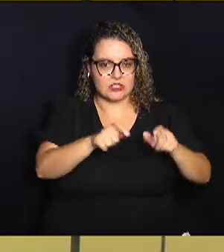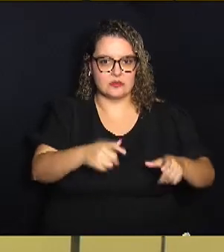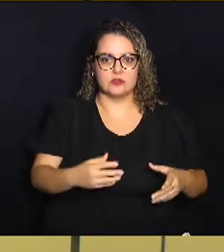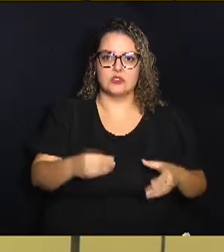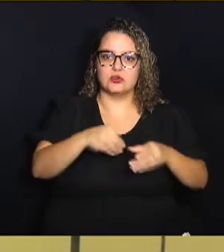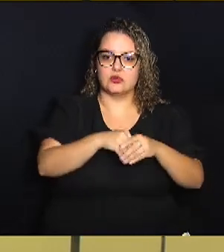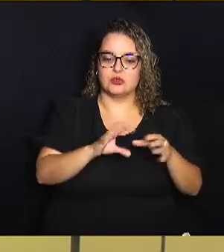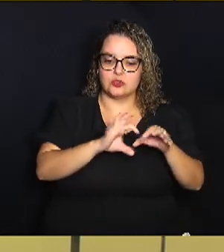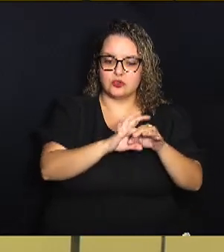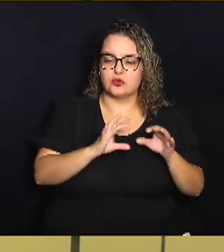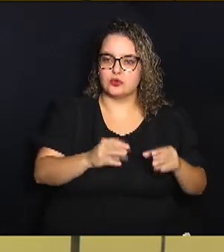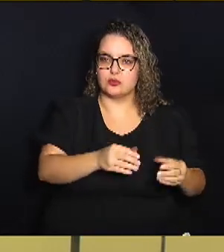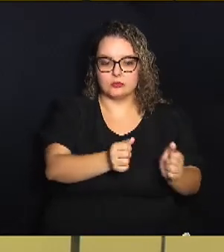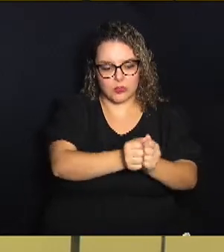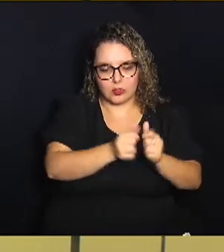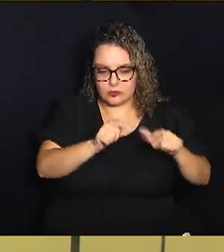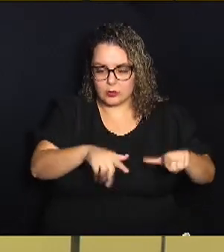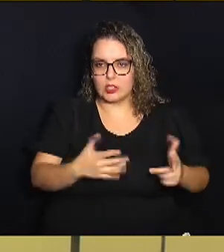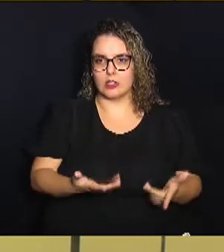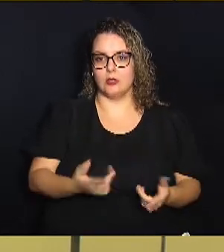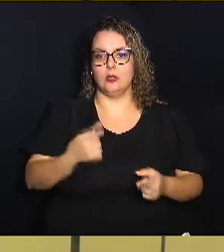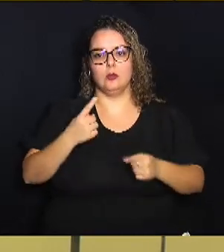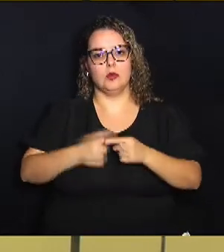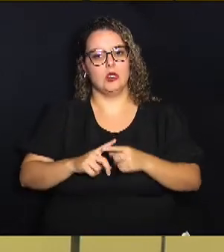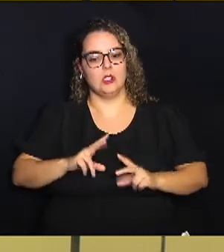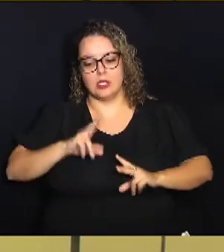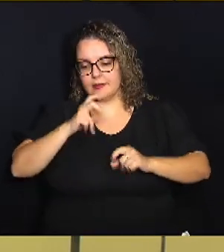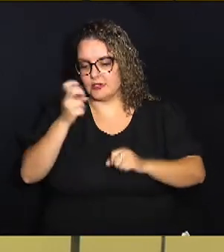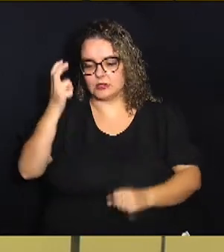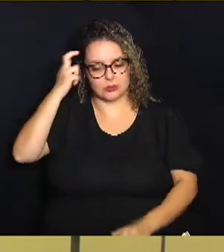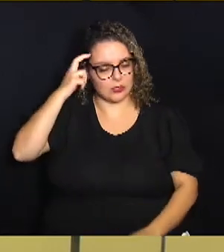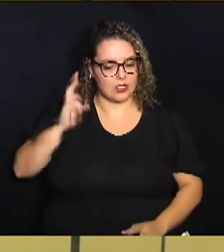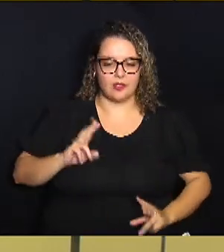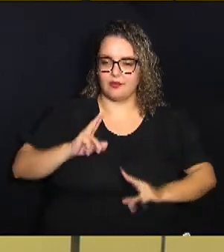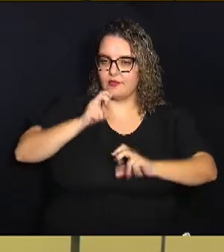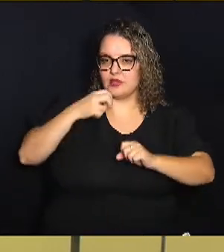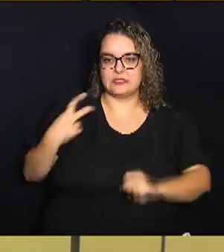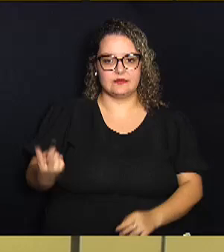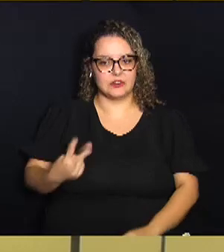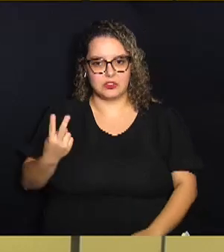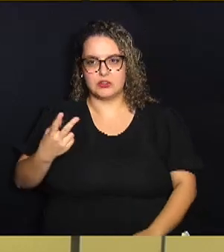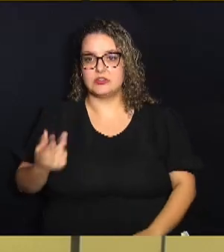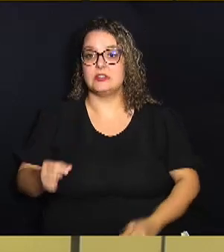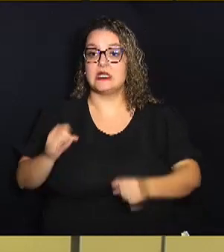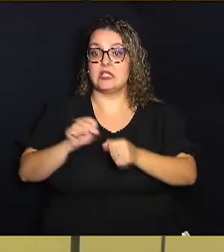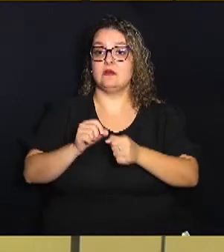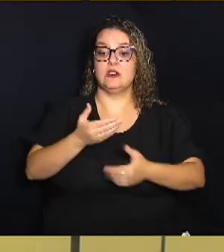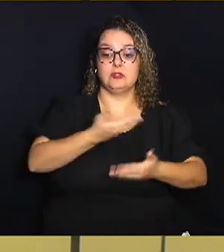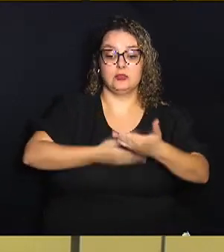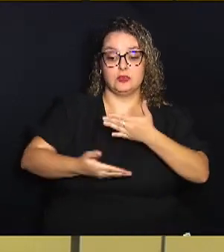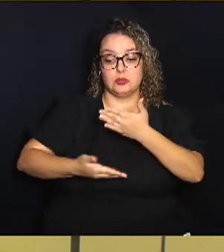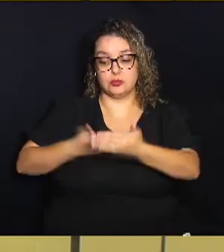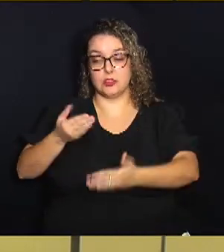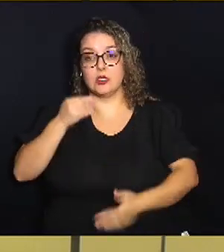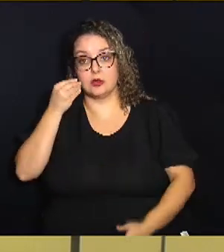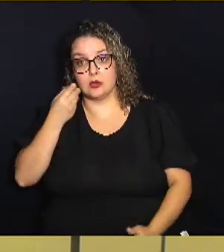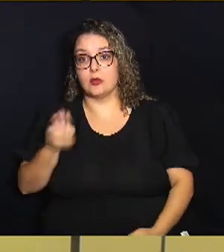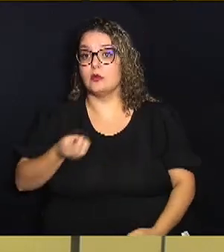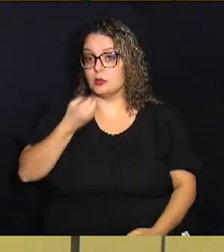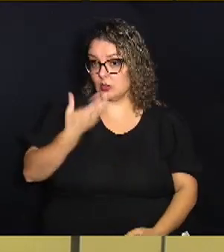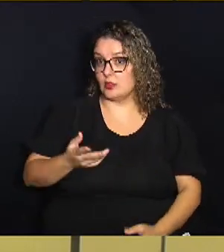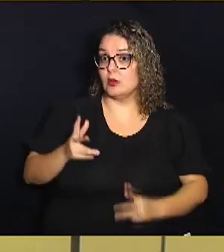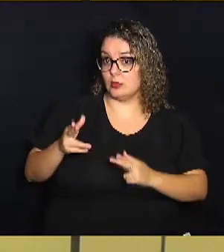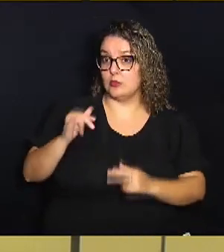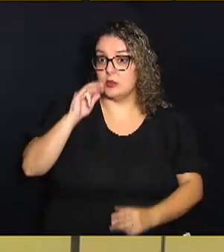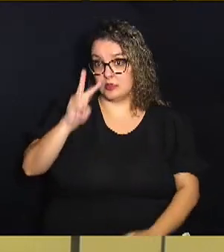estarem unidas em um ambiente. Por quê? Porque a gente reforça a cultura, a gente reforça valores e a gente faz essa troca que é tão boa. Como a gente